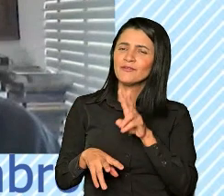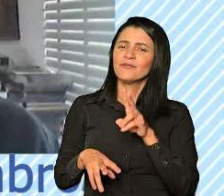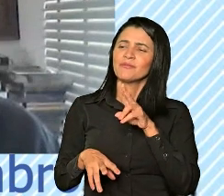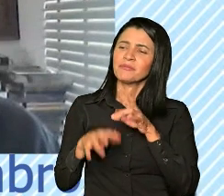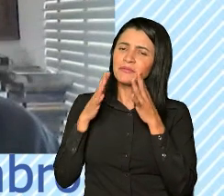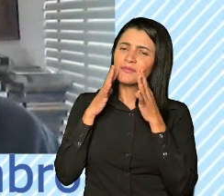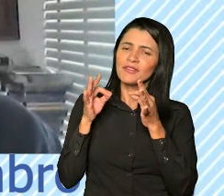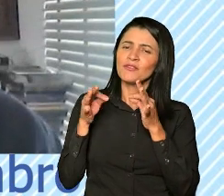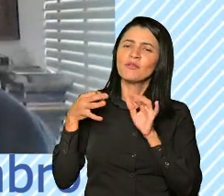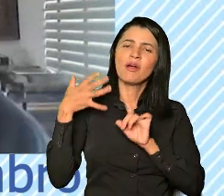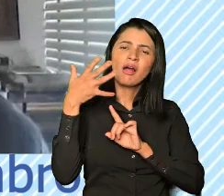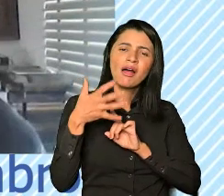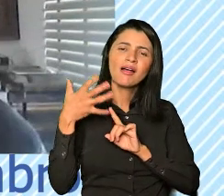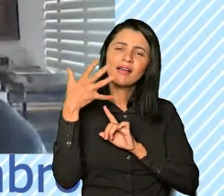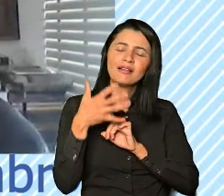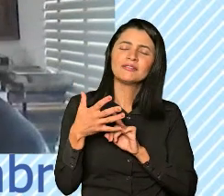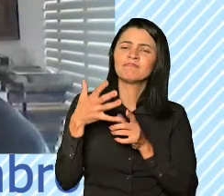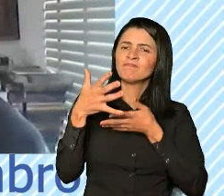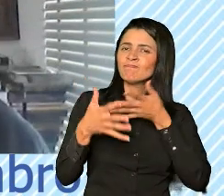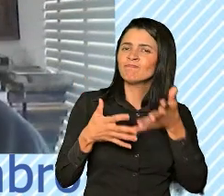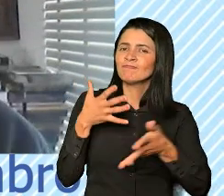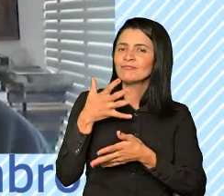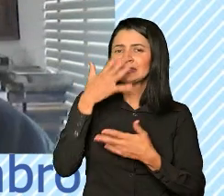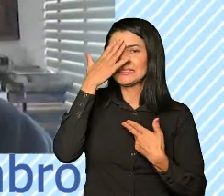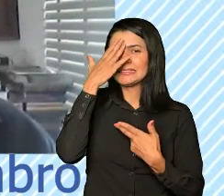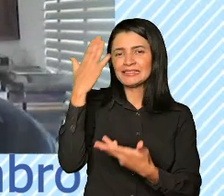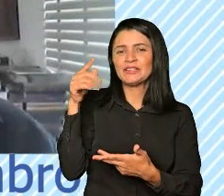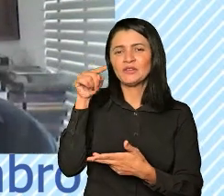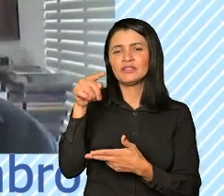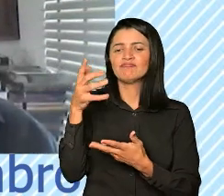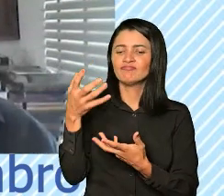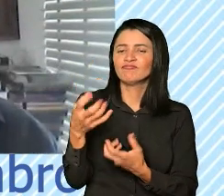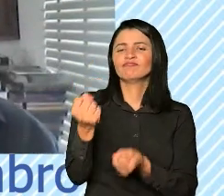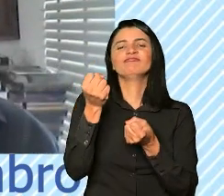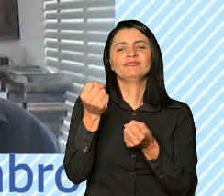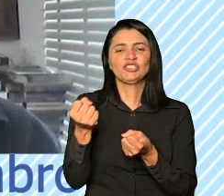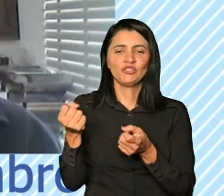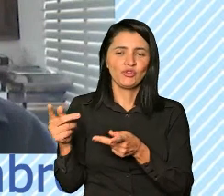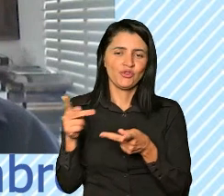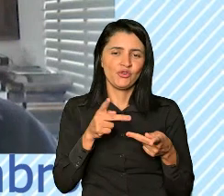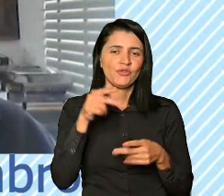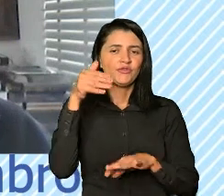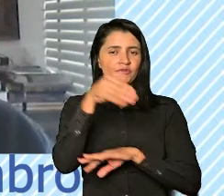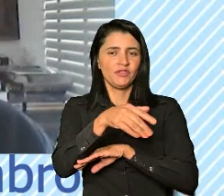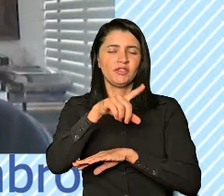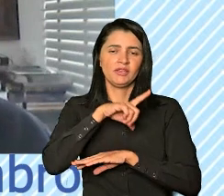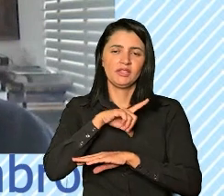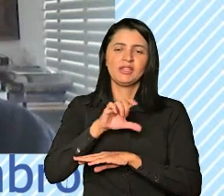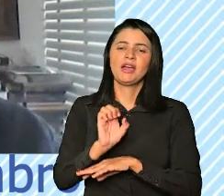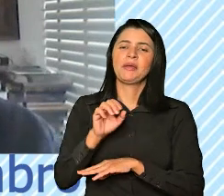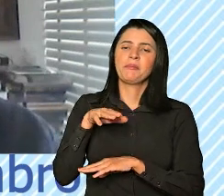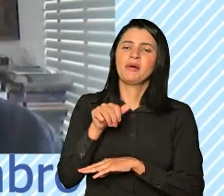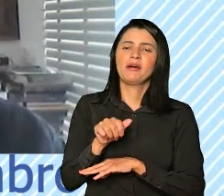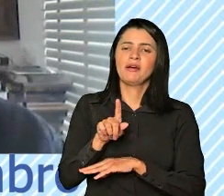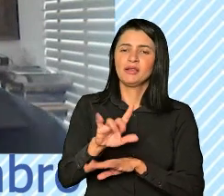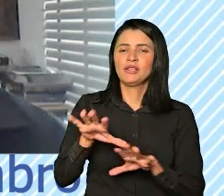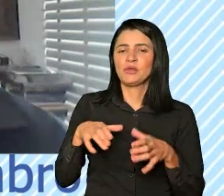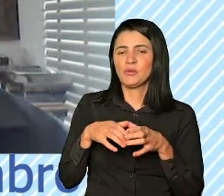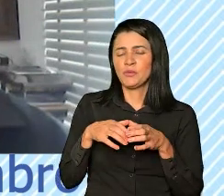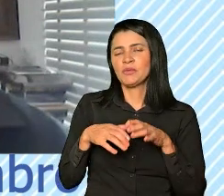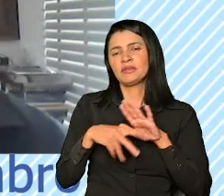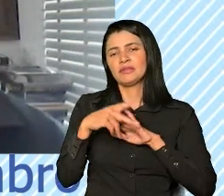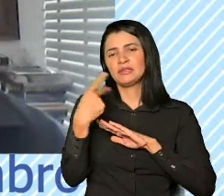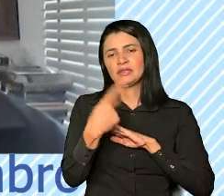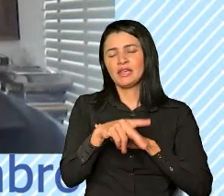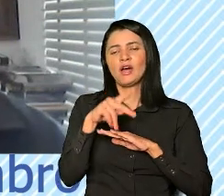ouvir, e agradeço imensamente você ter aceito esse convite. da EMAG e da Comissão